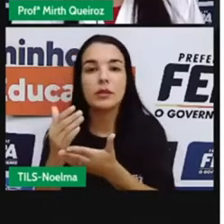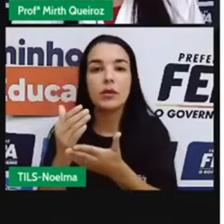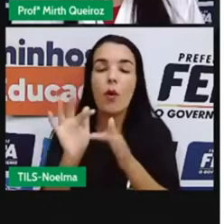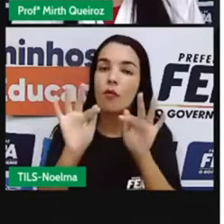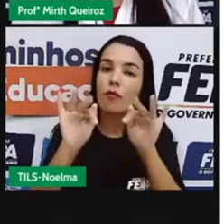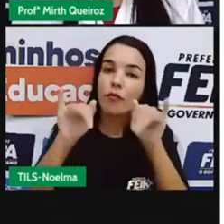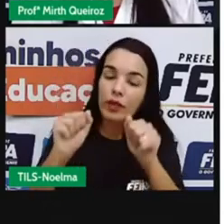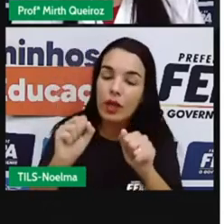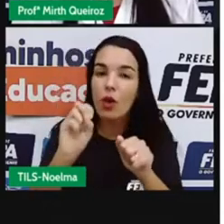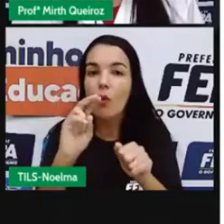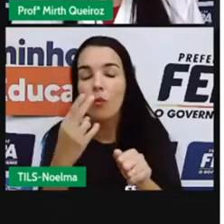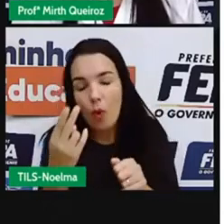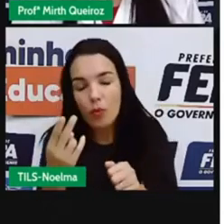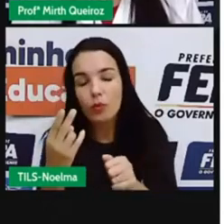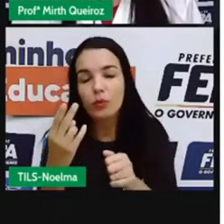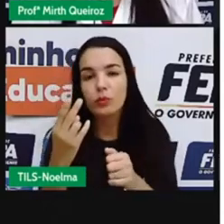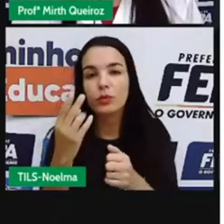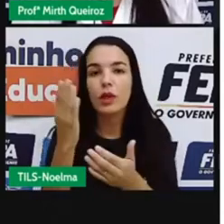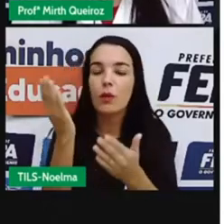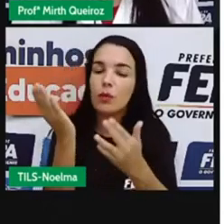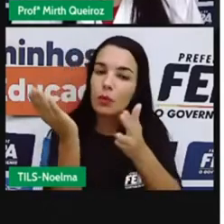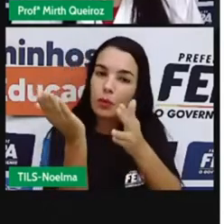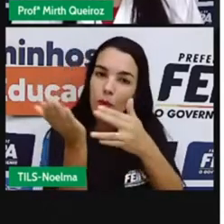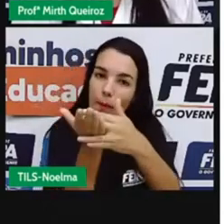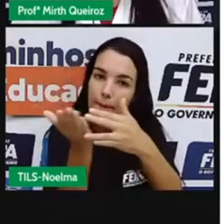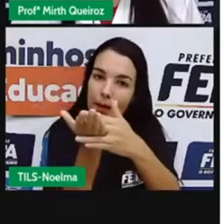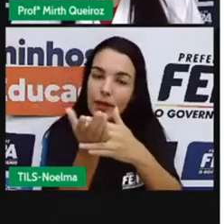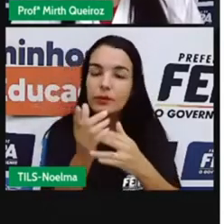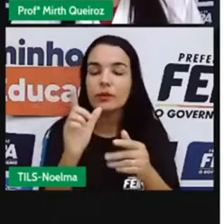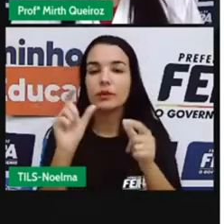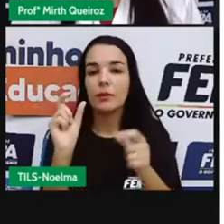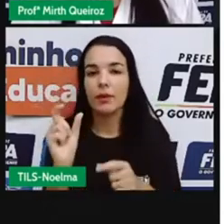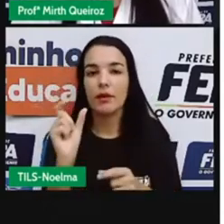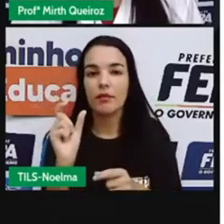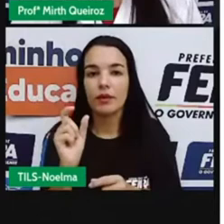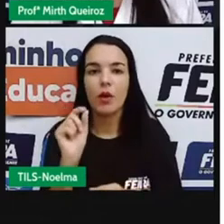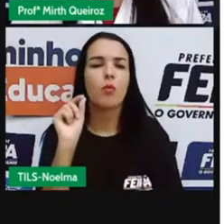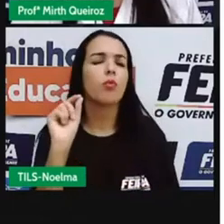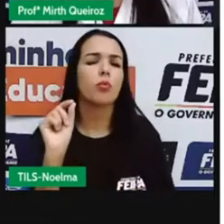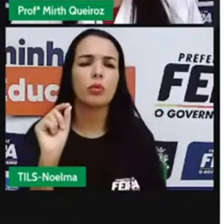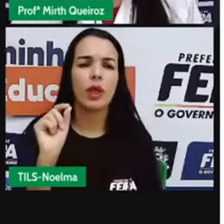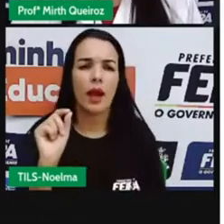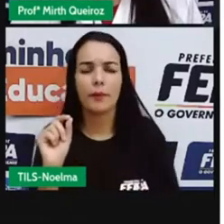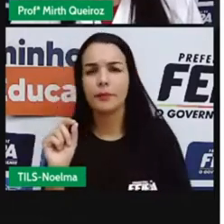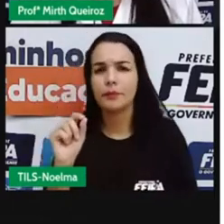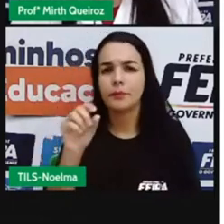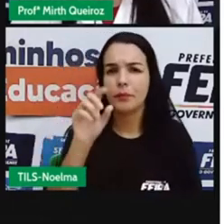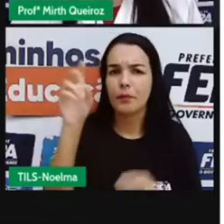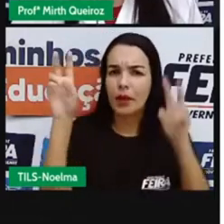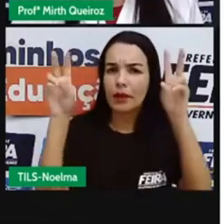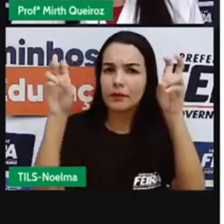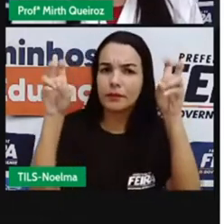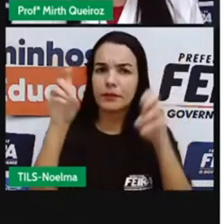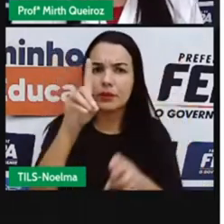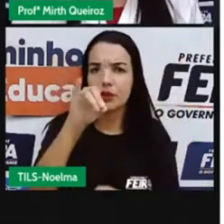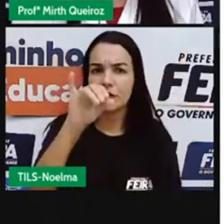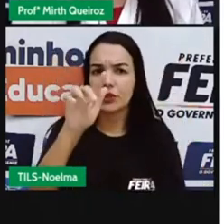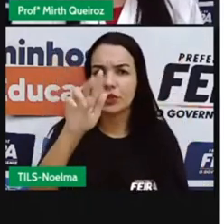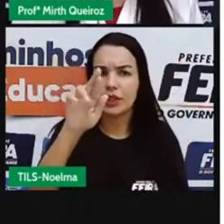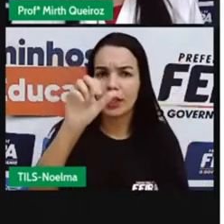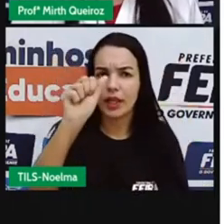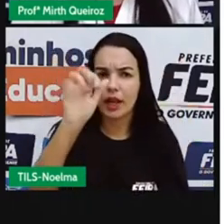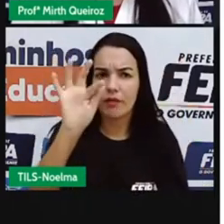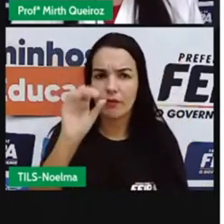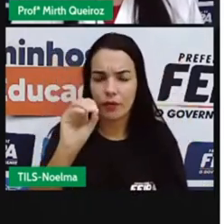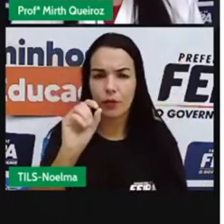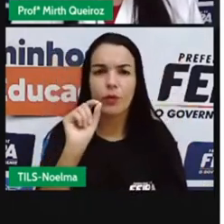esses dígrafos. O que são dígrafos? Dígrafos é quando nós unimos duas letras e ela apresenta um som de apenas uma,